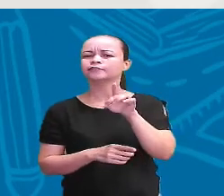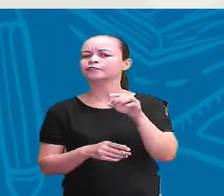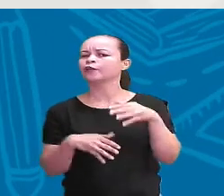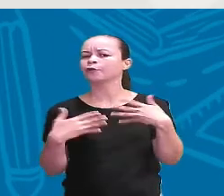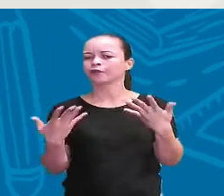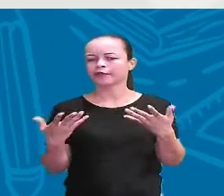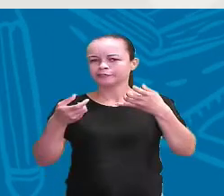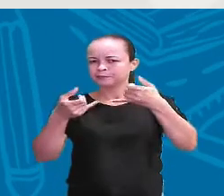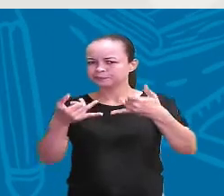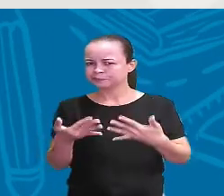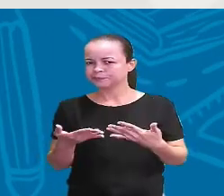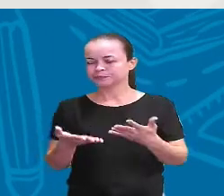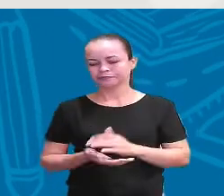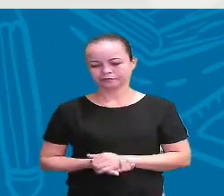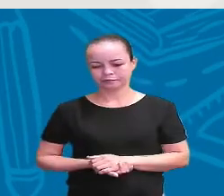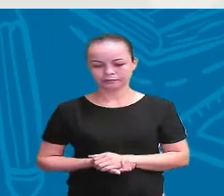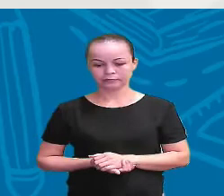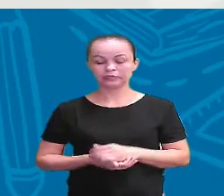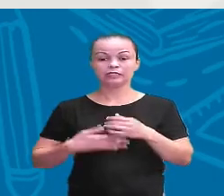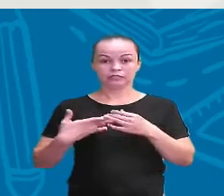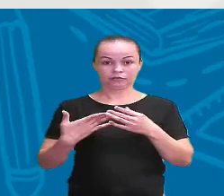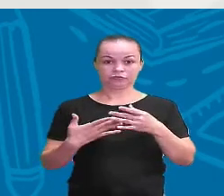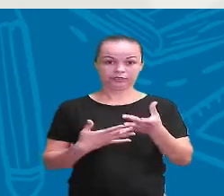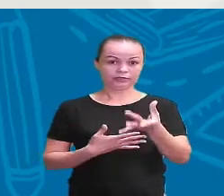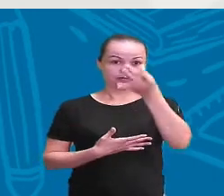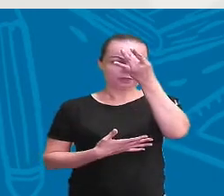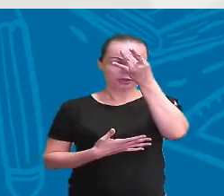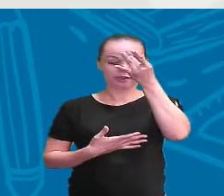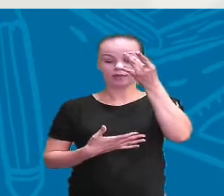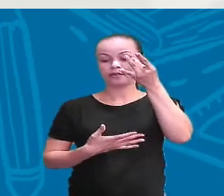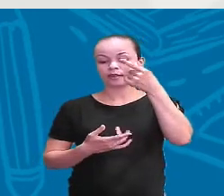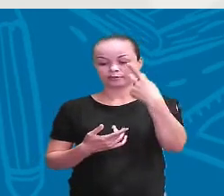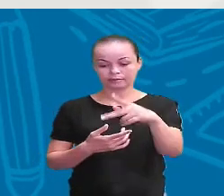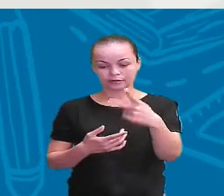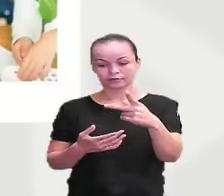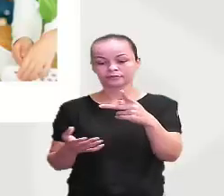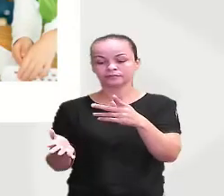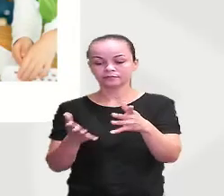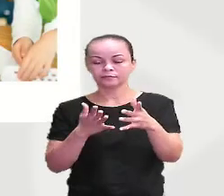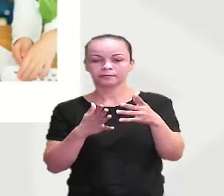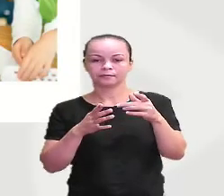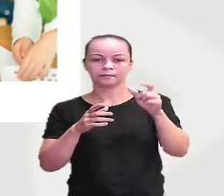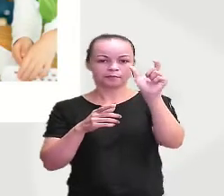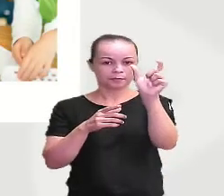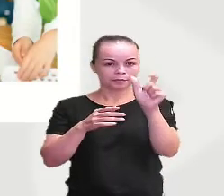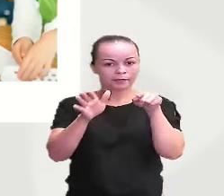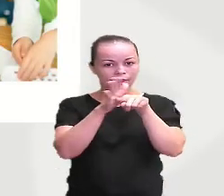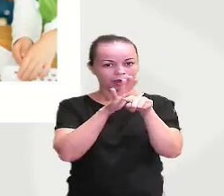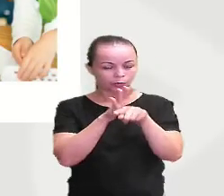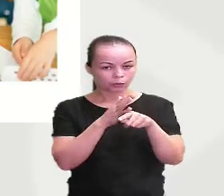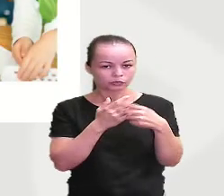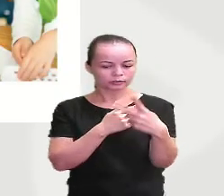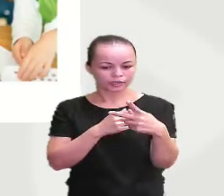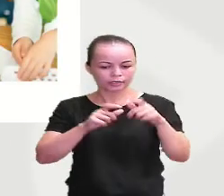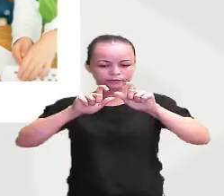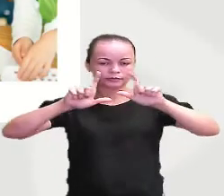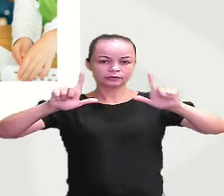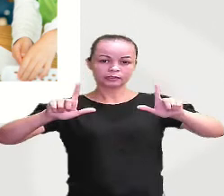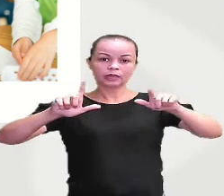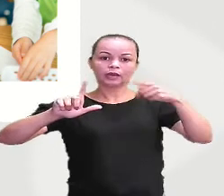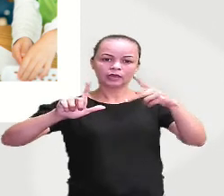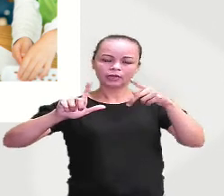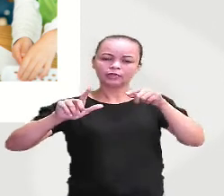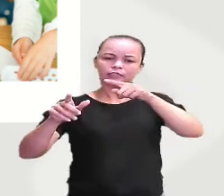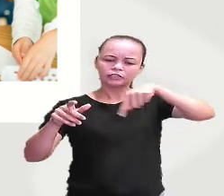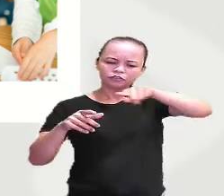Então, fixa bem essas palavrinhas aí, essas perguntas que tá aí na sua telinha, tá? Para você fazer em casa. Faz